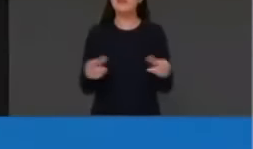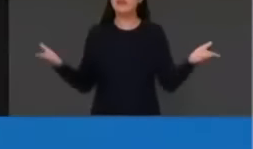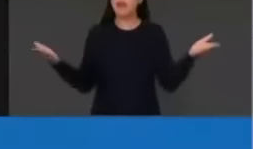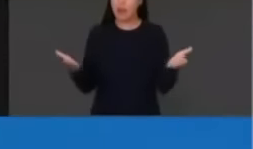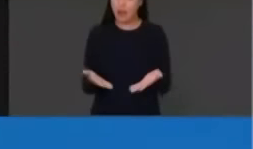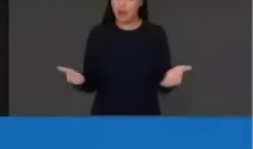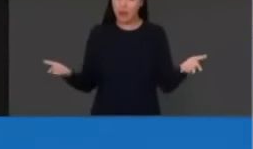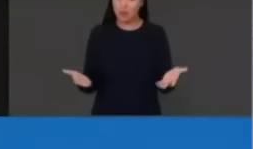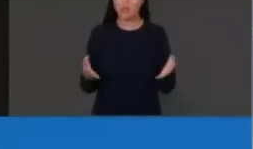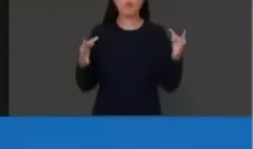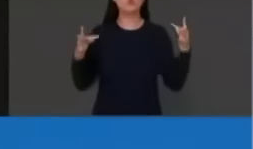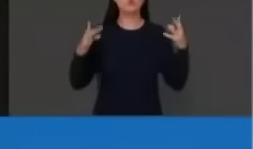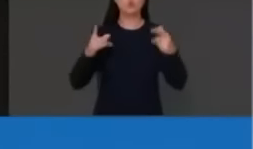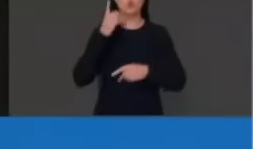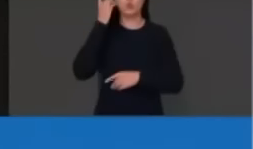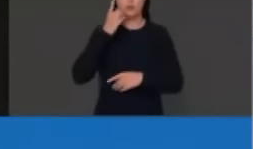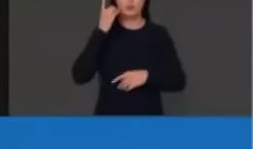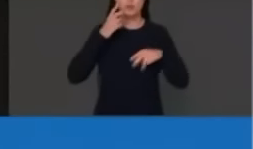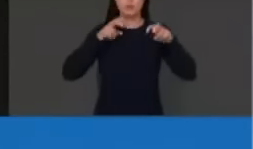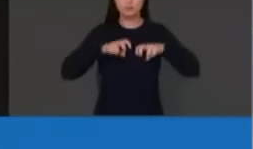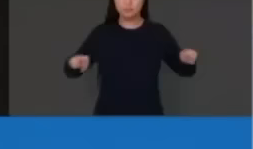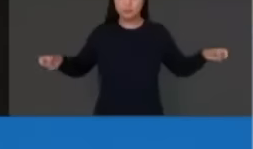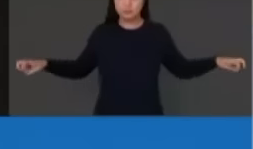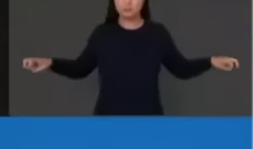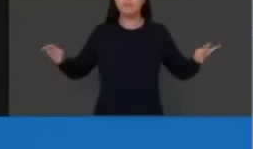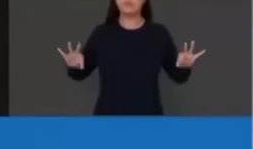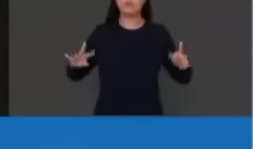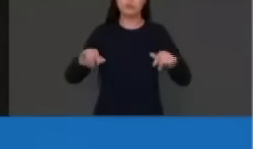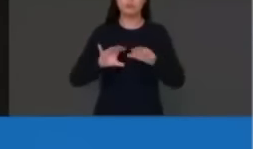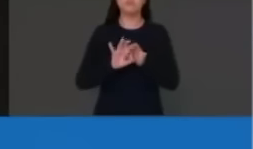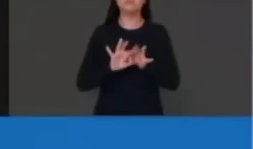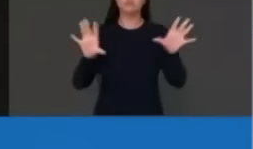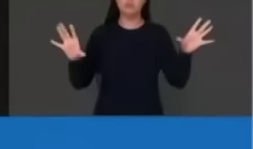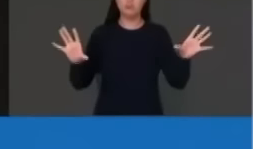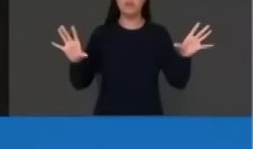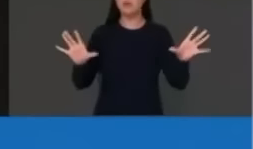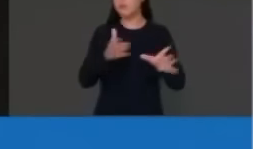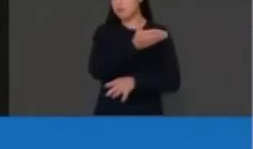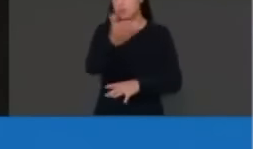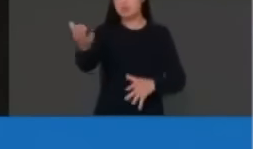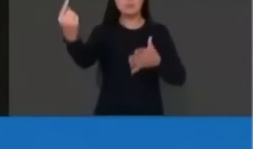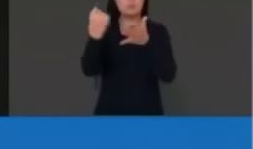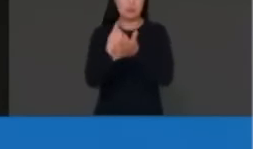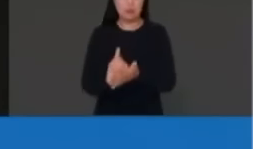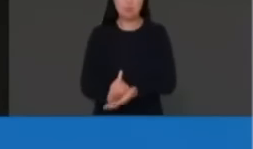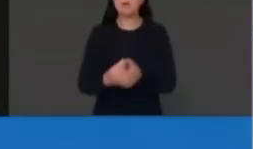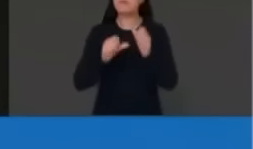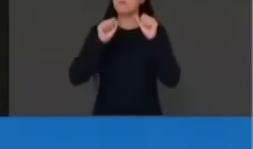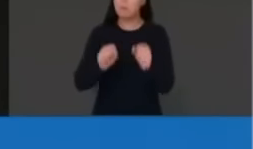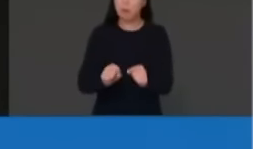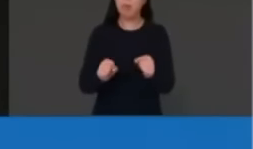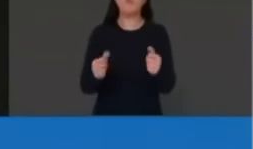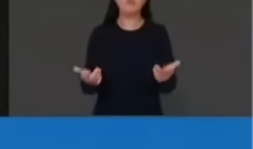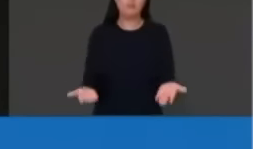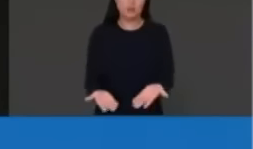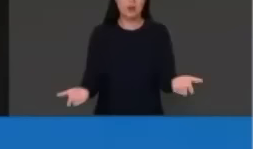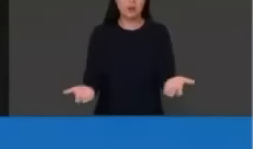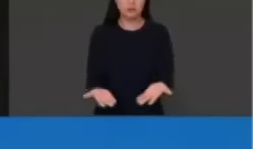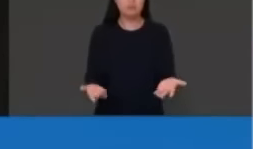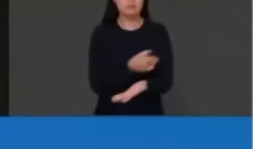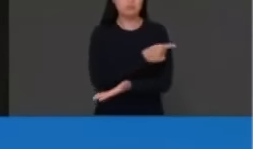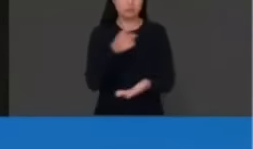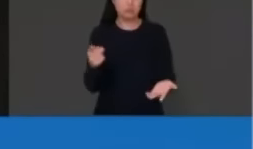dos tributos que incidirão sobre a indústria automobilística instalada lá no nordeste já tem um Lobby forte